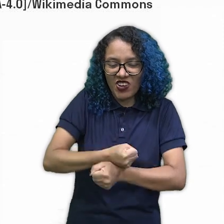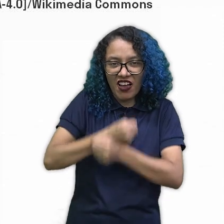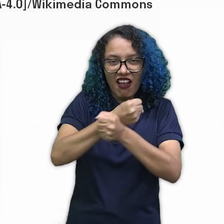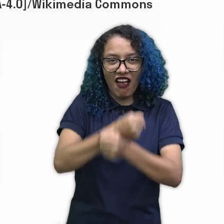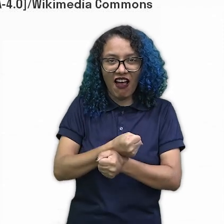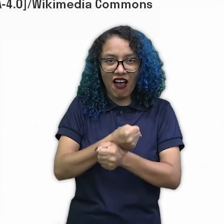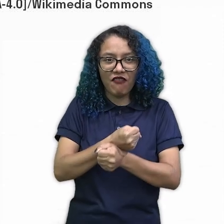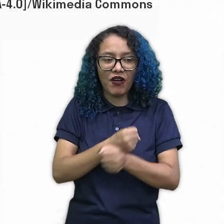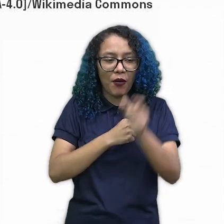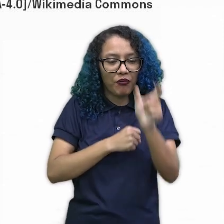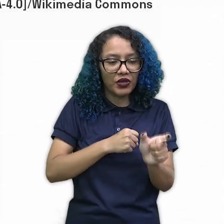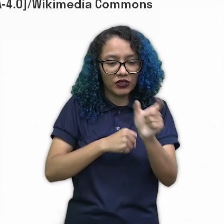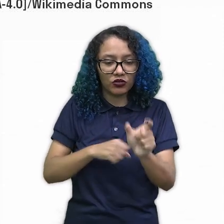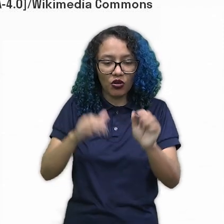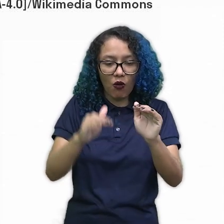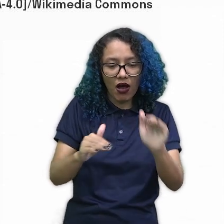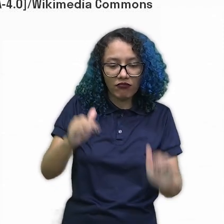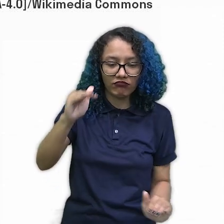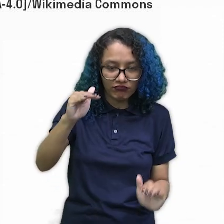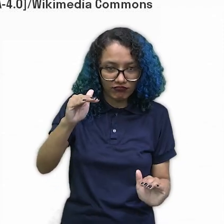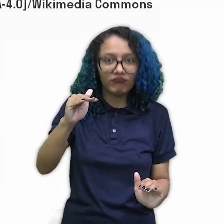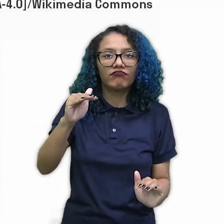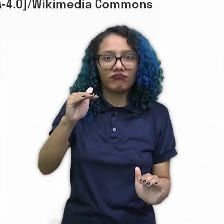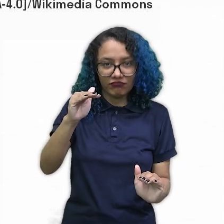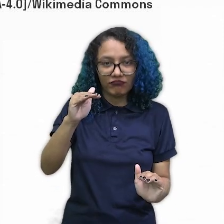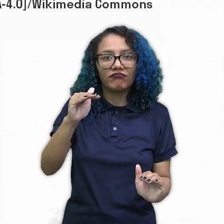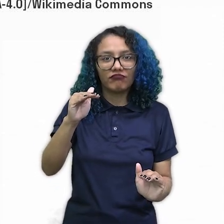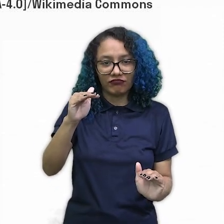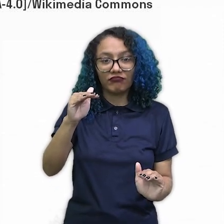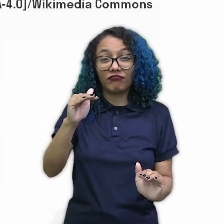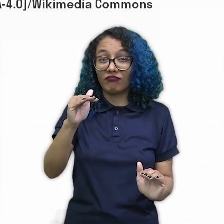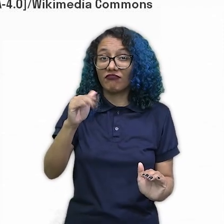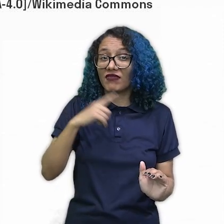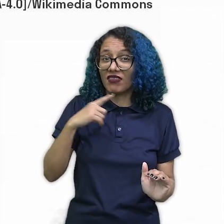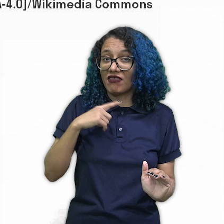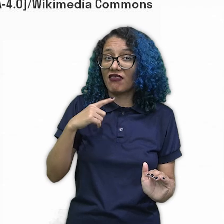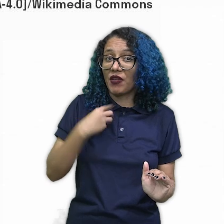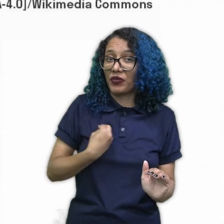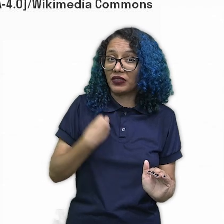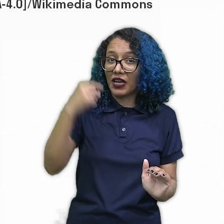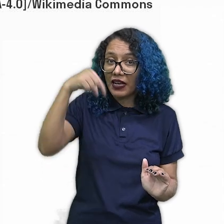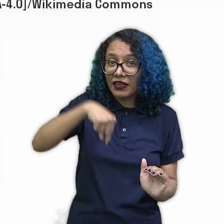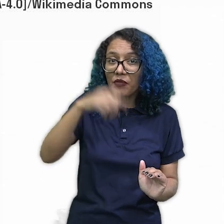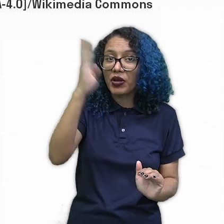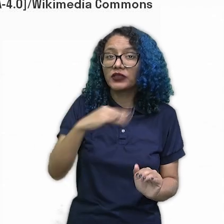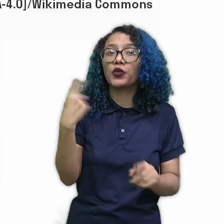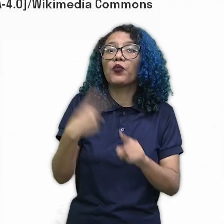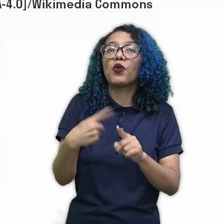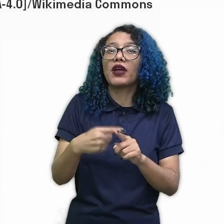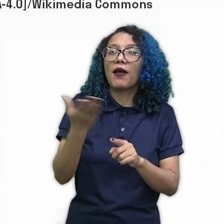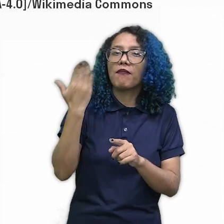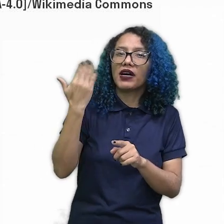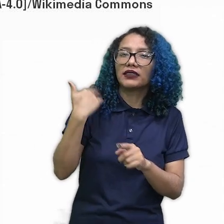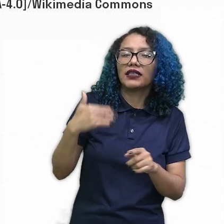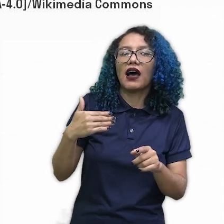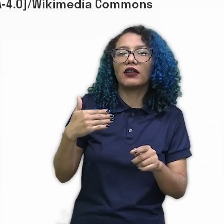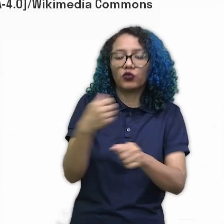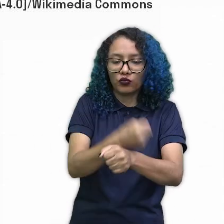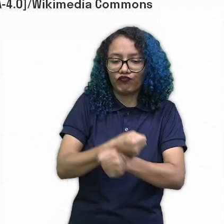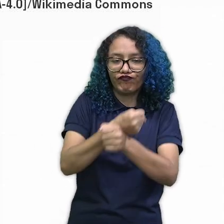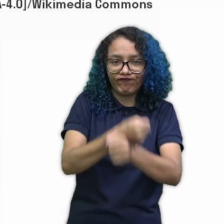inferiores, né? Então, isso no nosso país é um país que foi um país escravocrata,